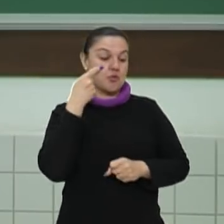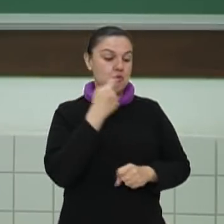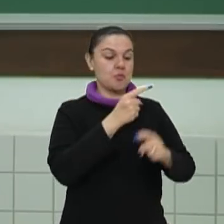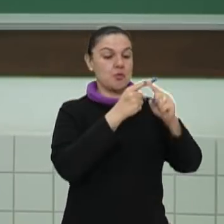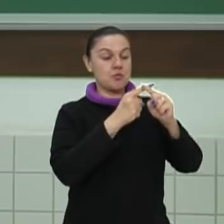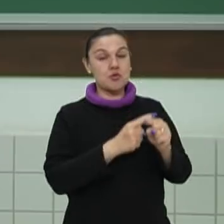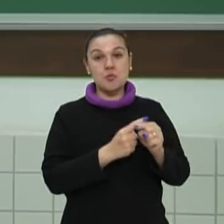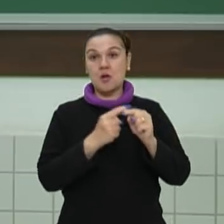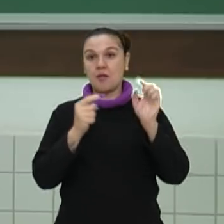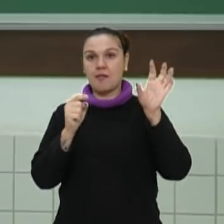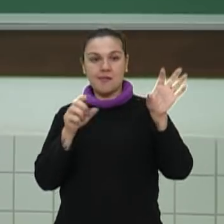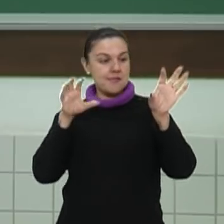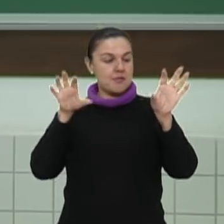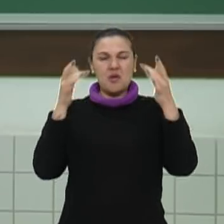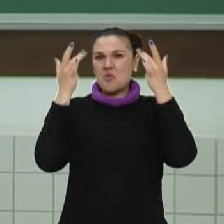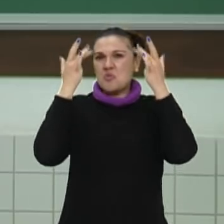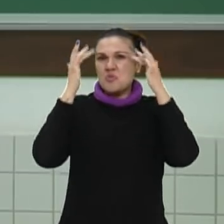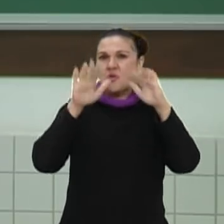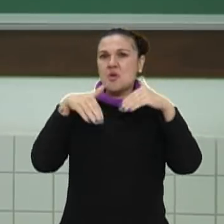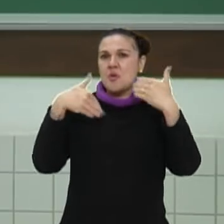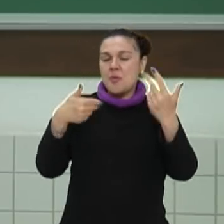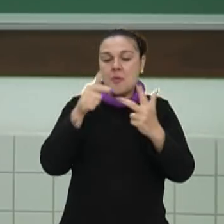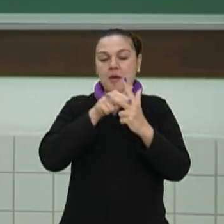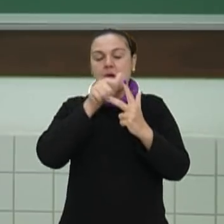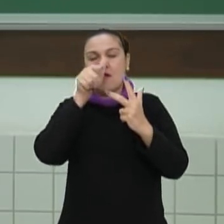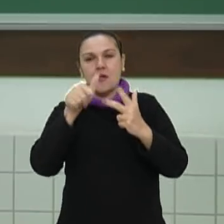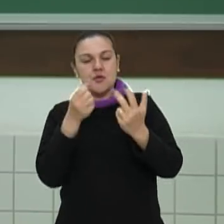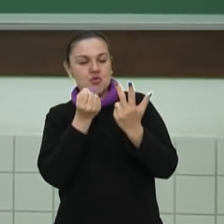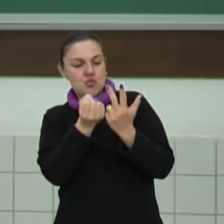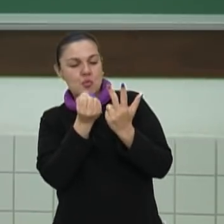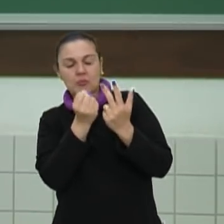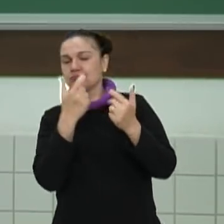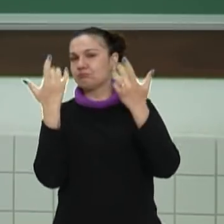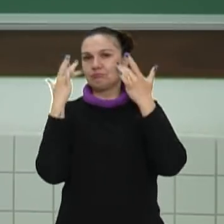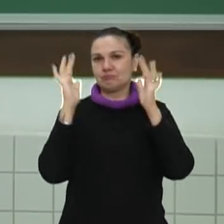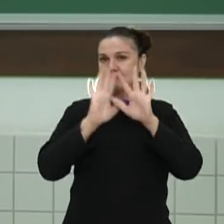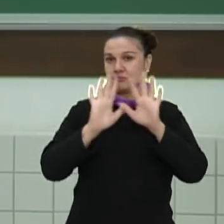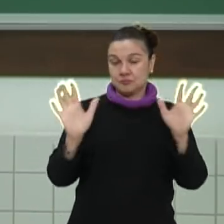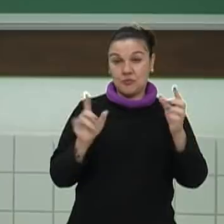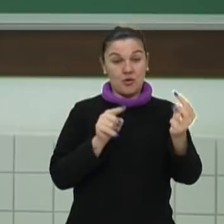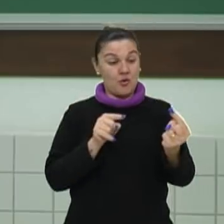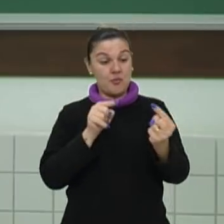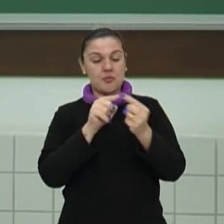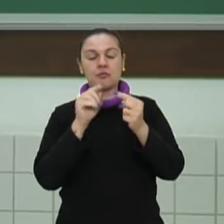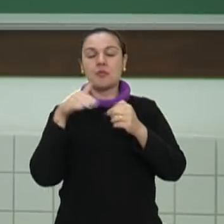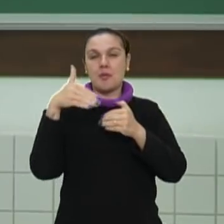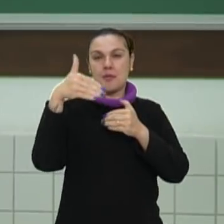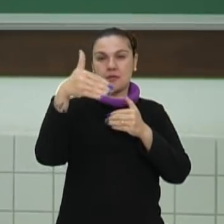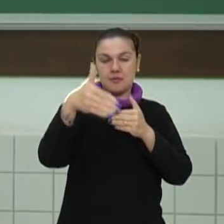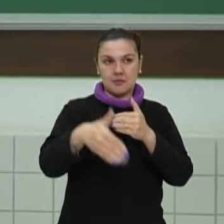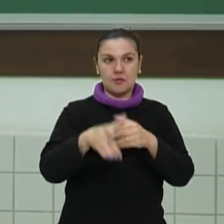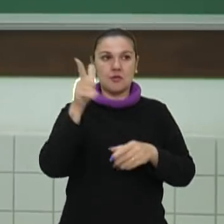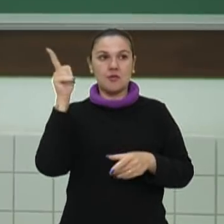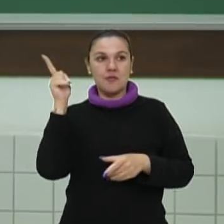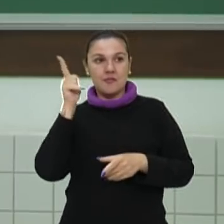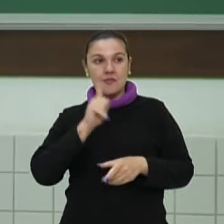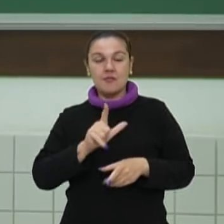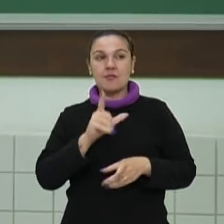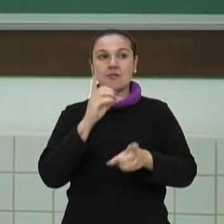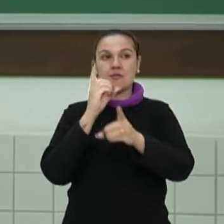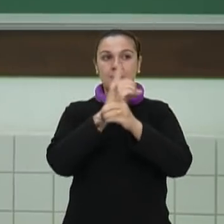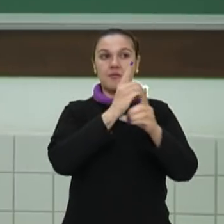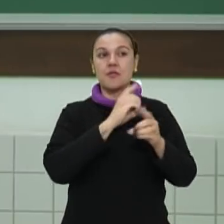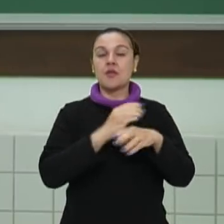desses dois números sem sequer saber quais são esses dois números, ok? E o nosso objetivo, mais adiante, vai ser